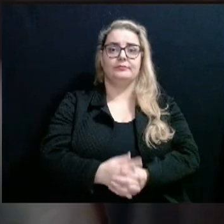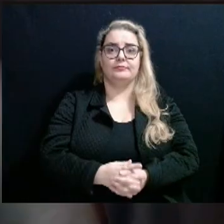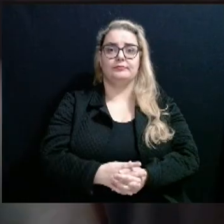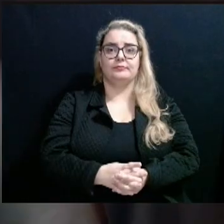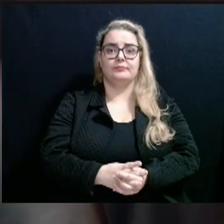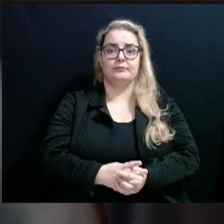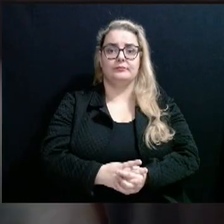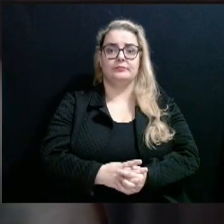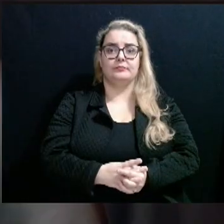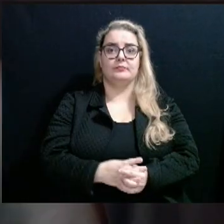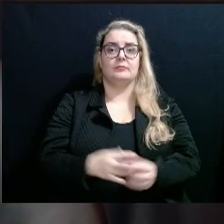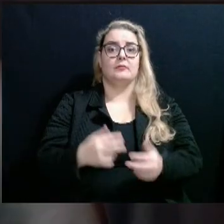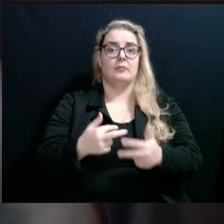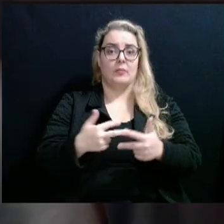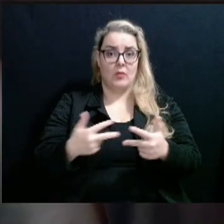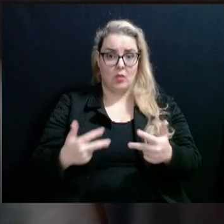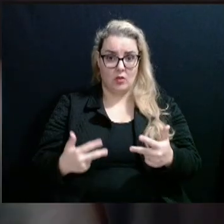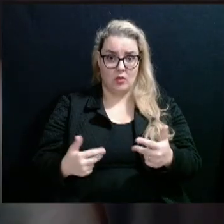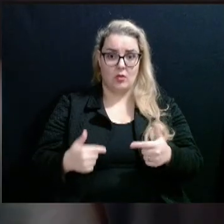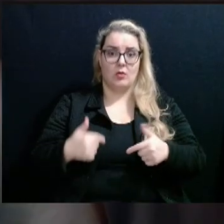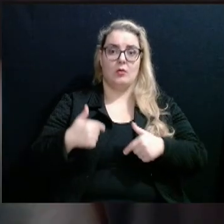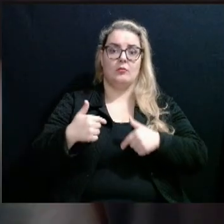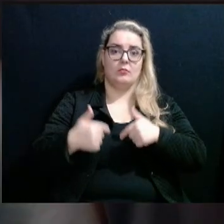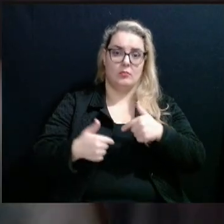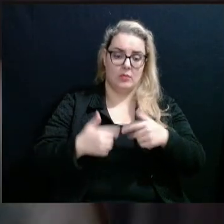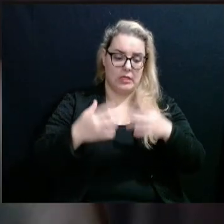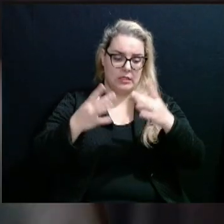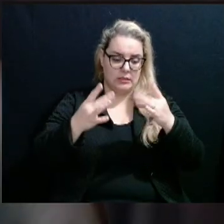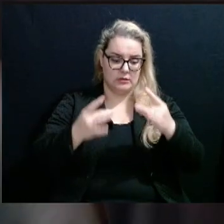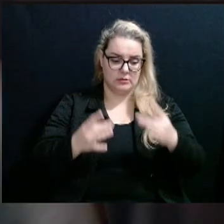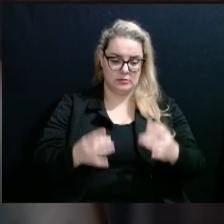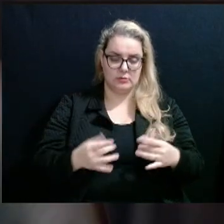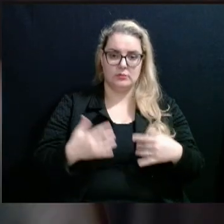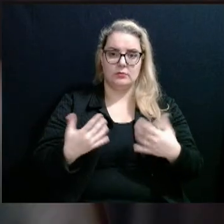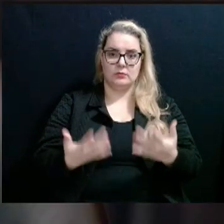eh, trabalhada, que vai sendo,